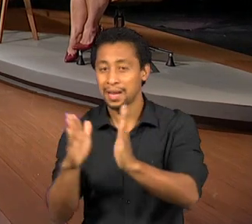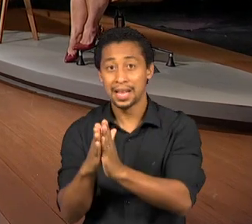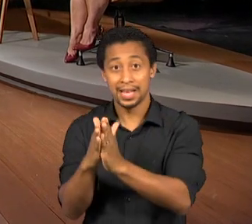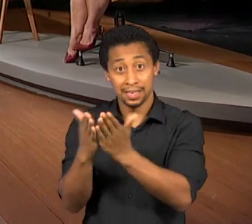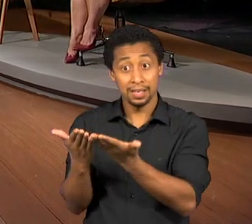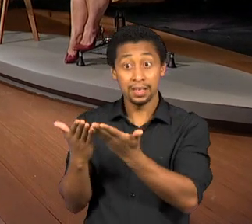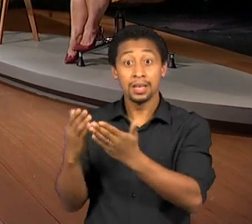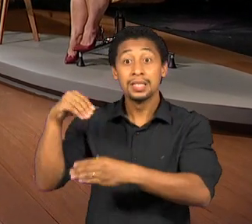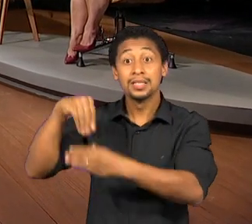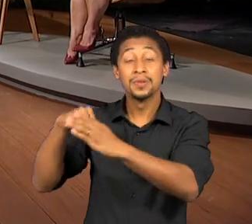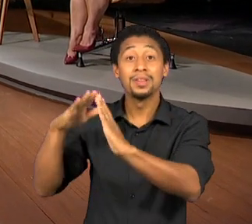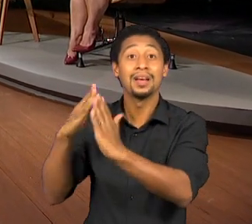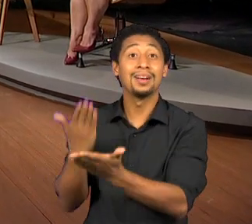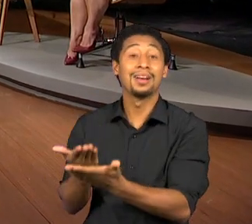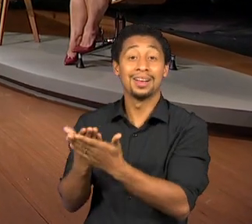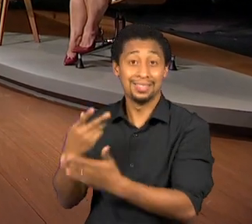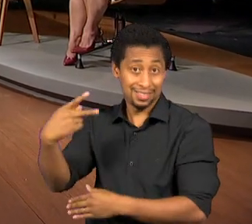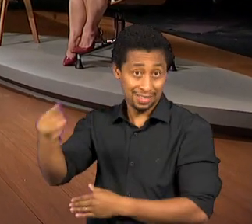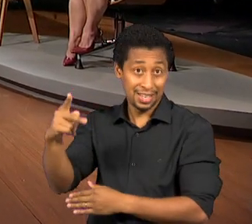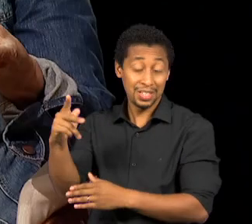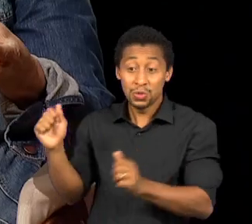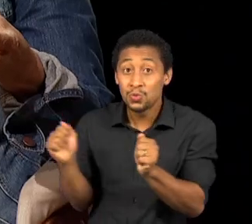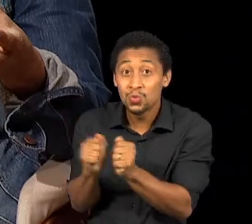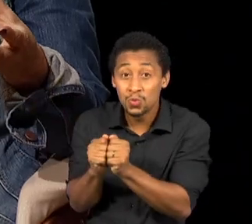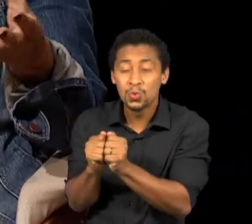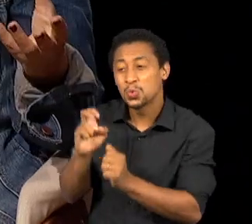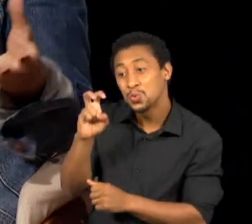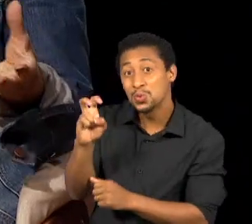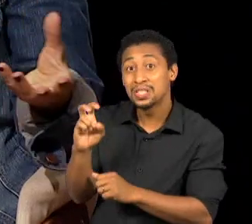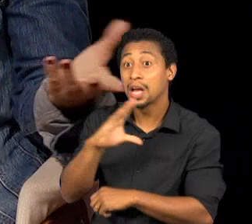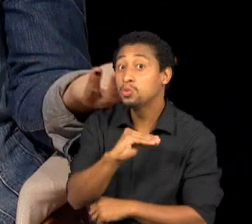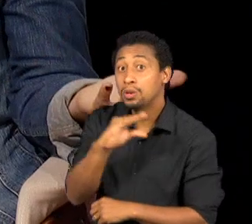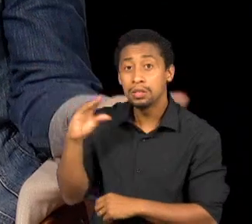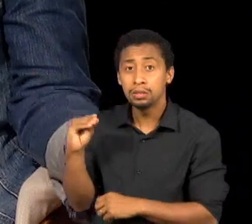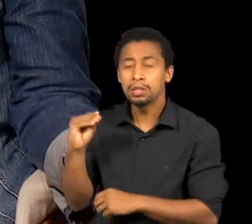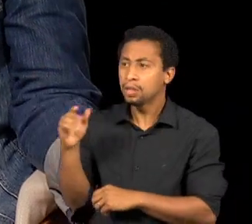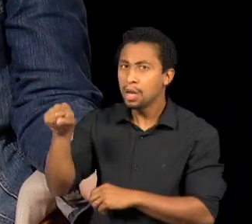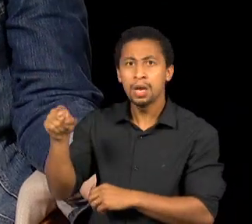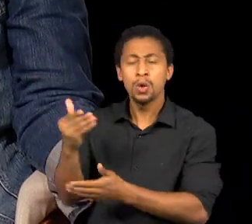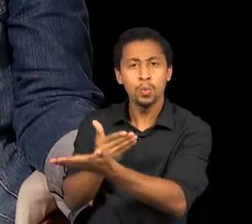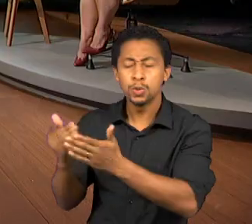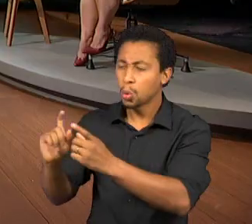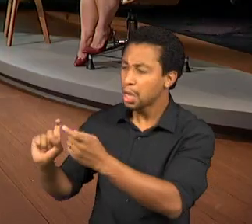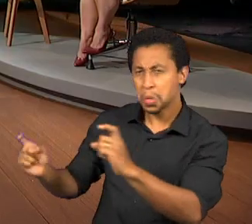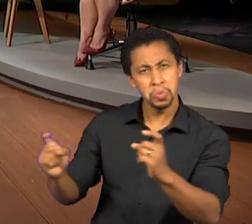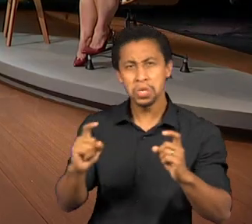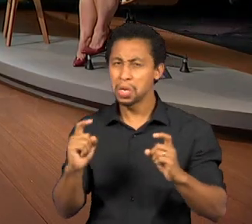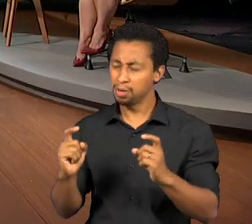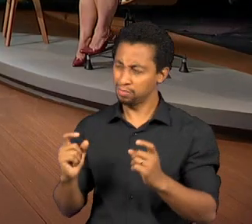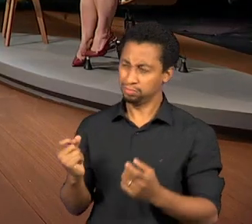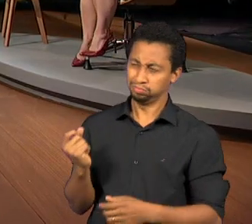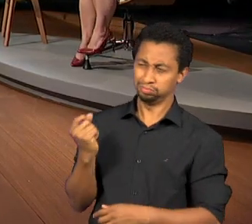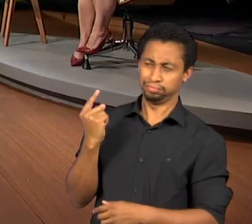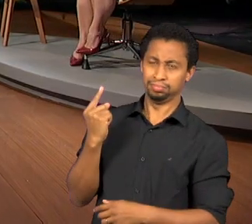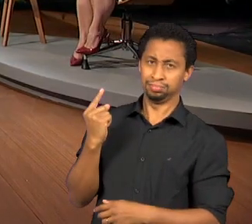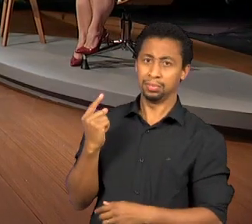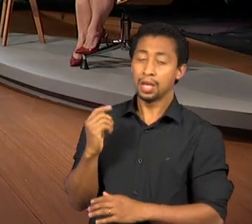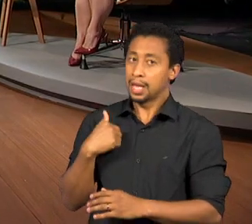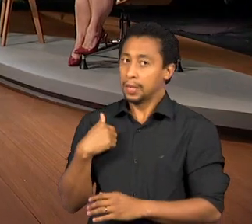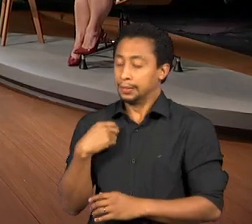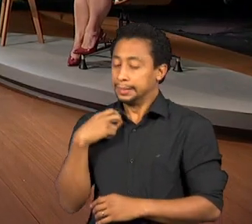personagens da novela, e a gente começou ele começou uma reunião. Aí eu, ainda